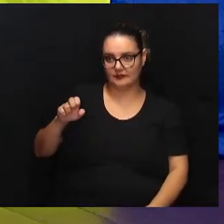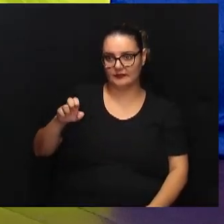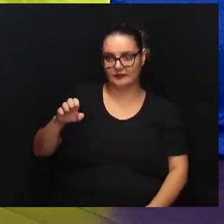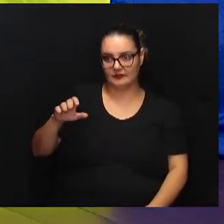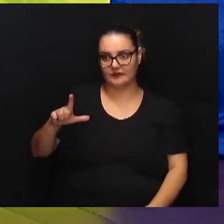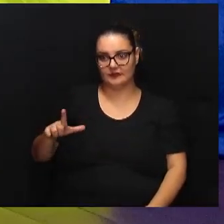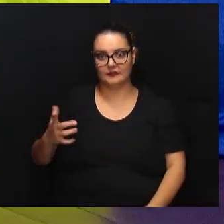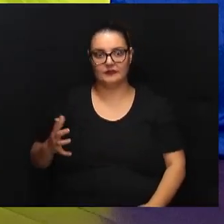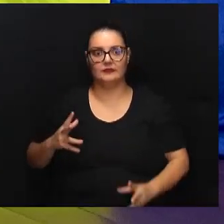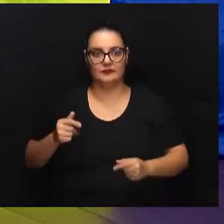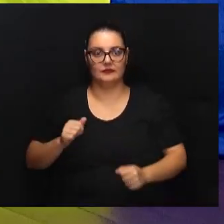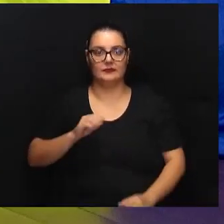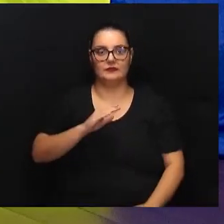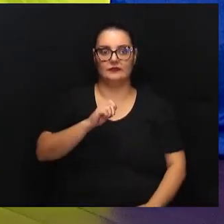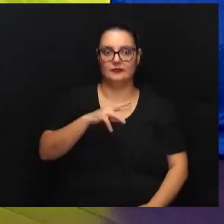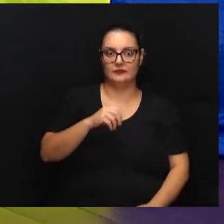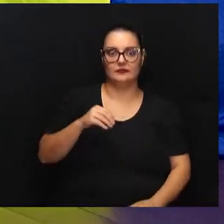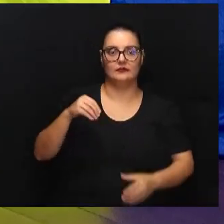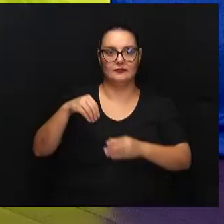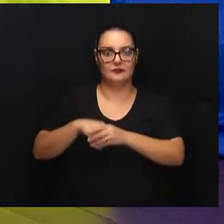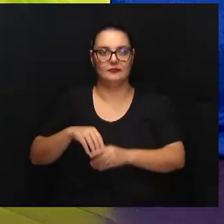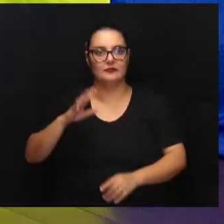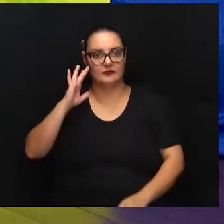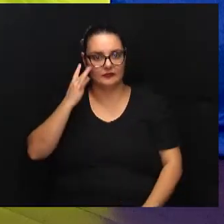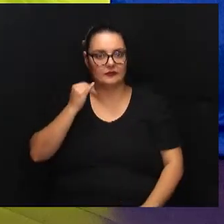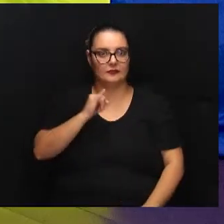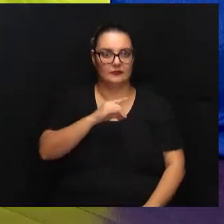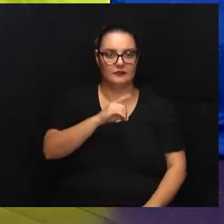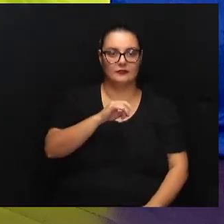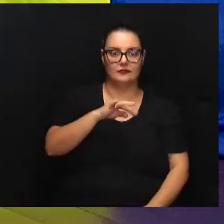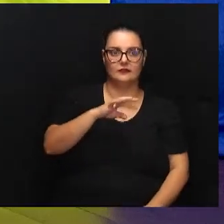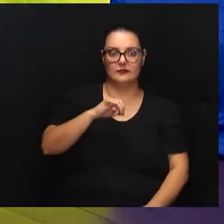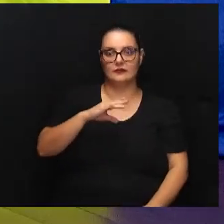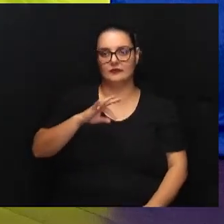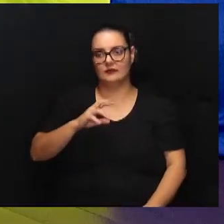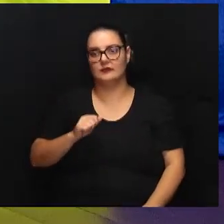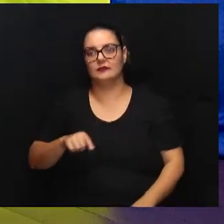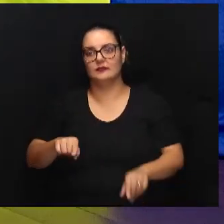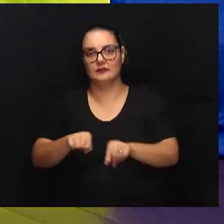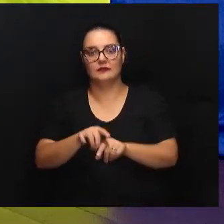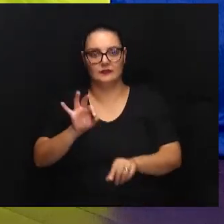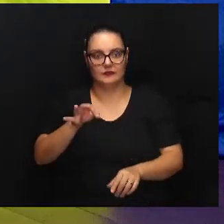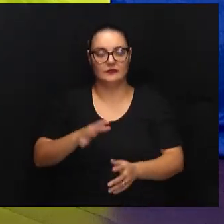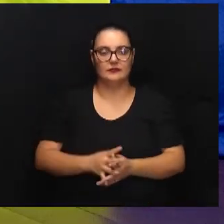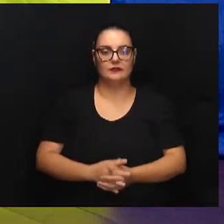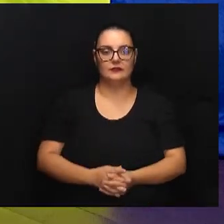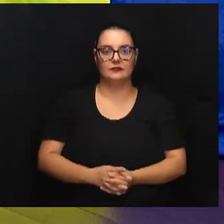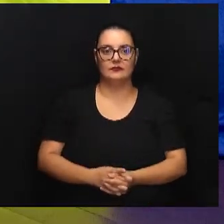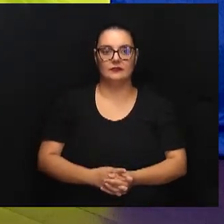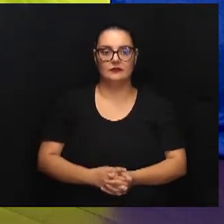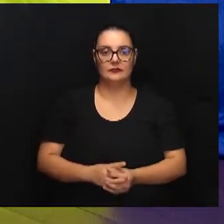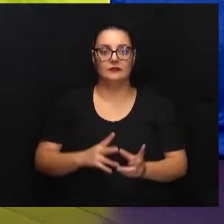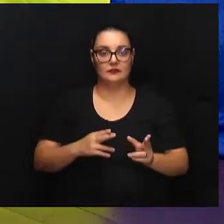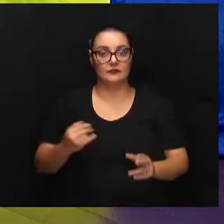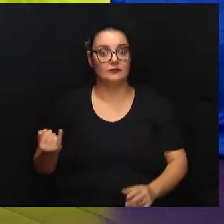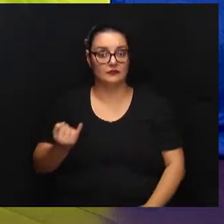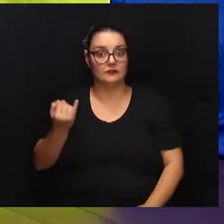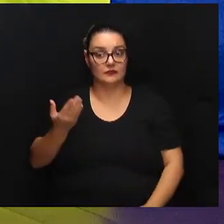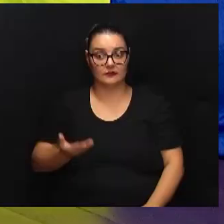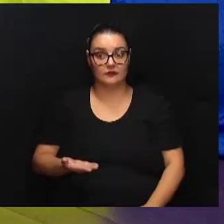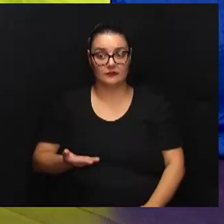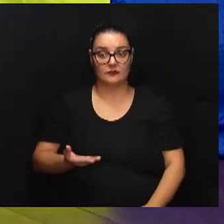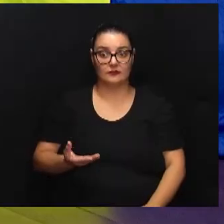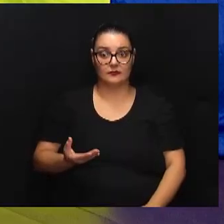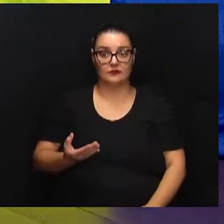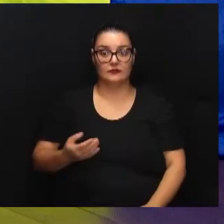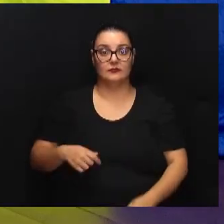que é da Unicamp, né? Então todo o acervo do Moleca está lá, acho que do Identidade também, né? Certo? E o